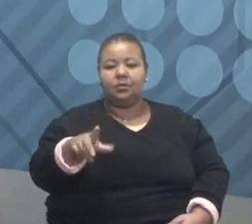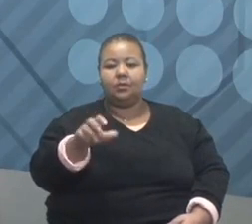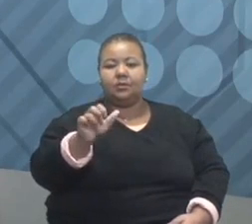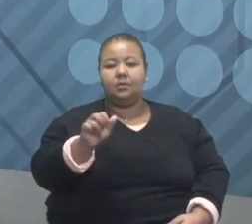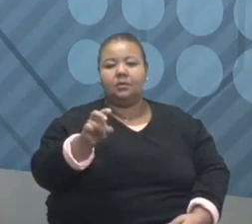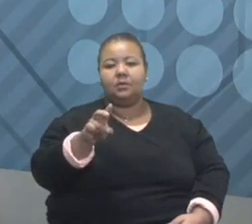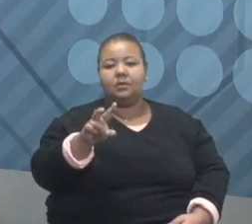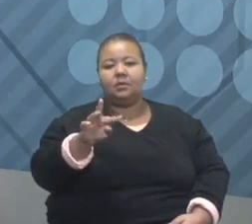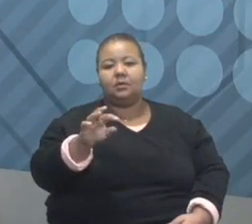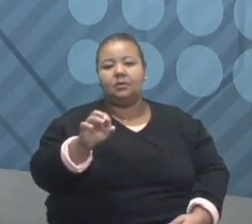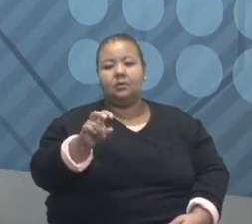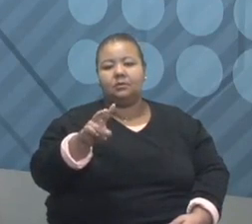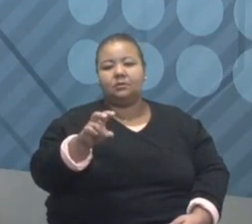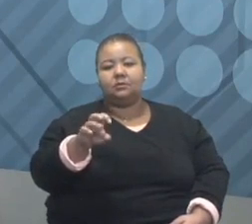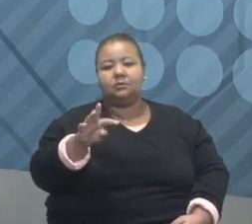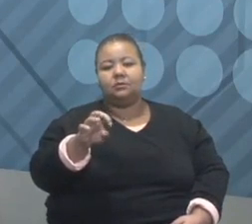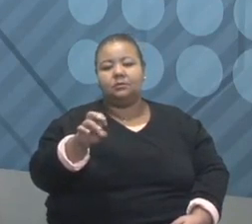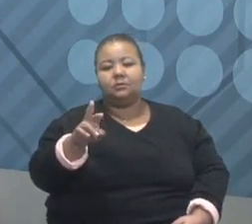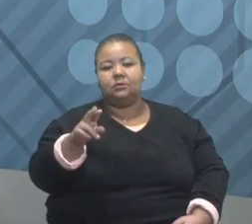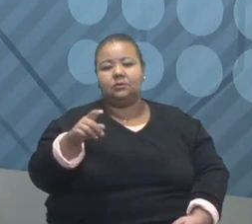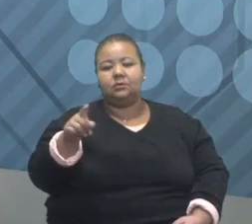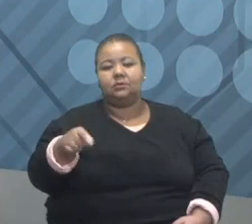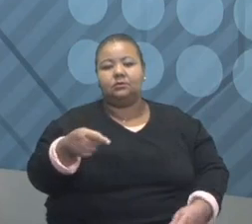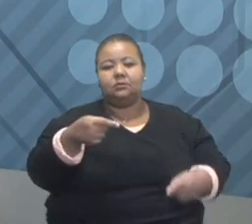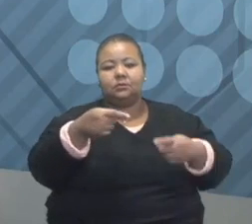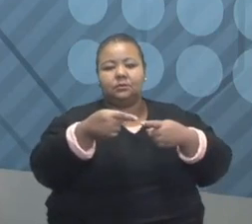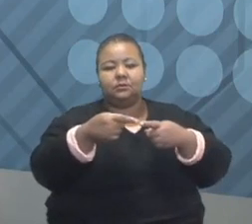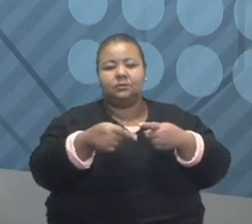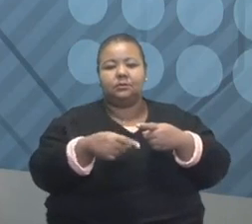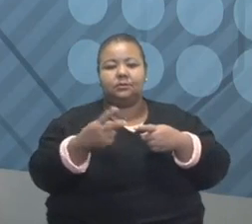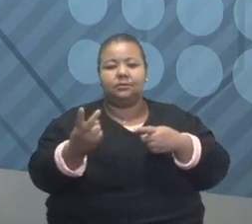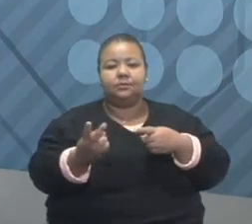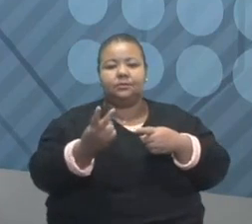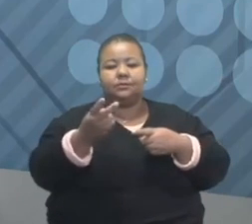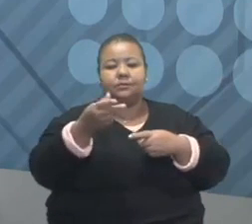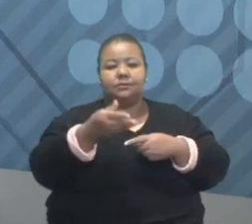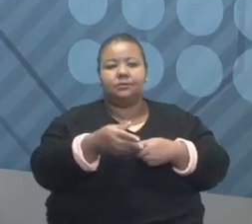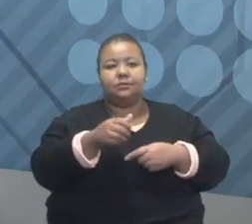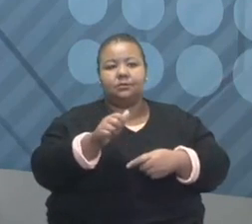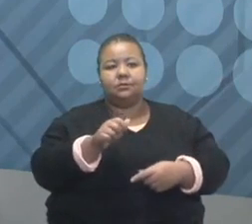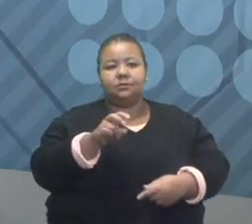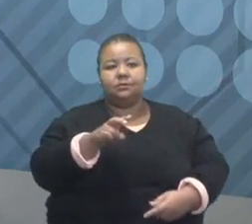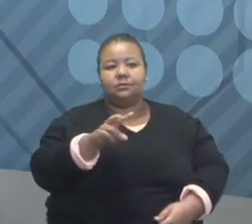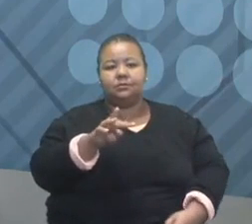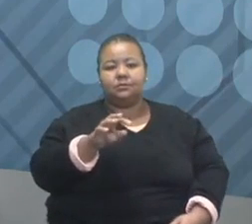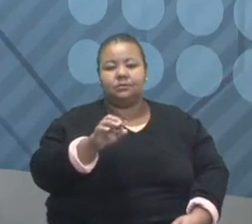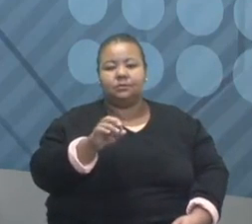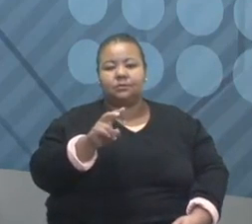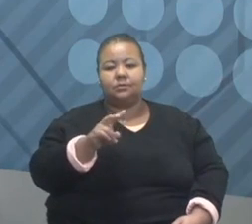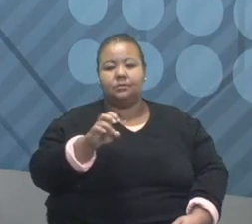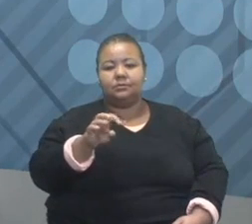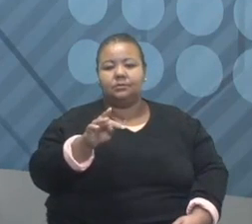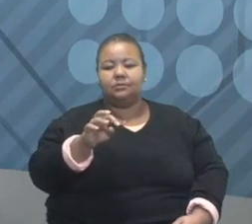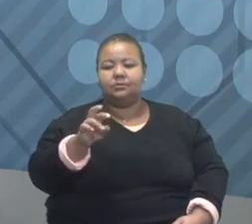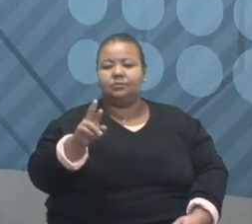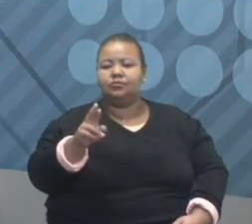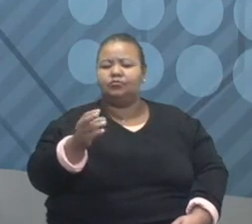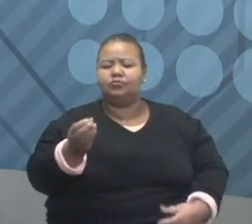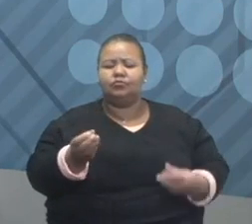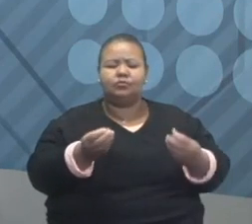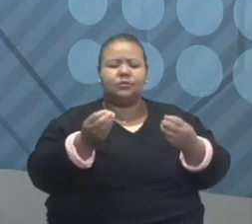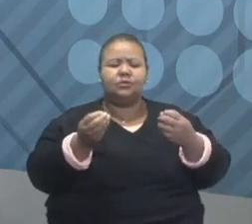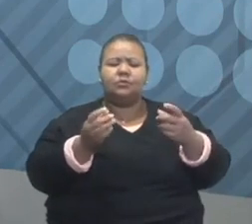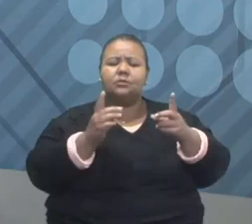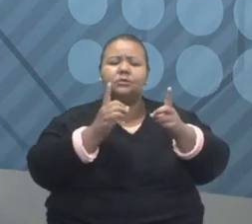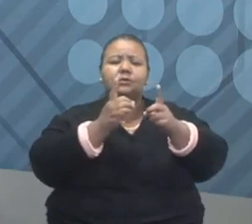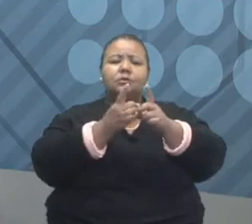alto vetor, ele é associado ao nosso valor, nosso alto valor. Mas como a gente encontra esses valores,